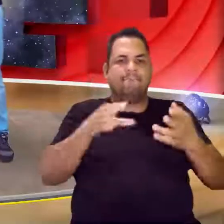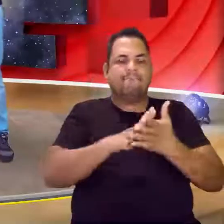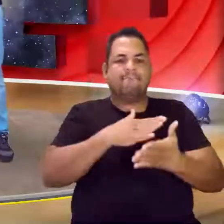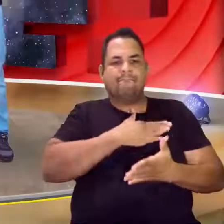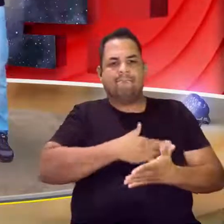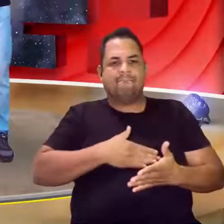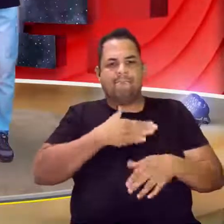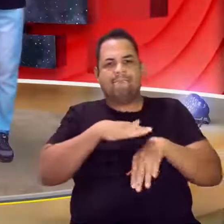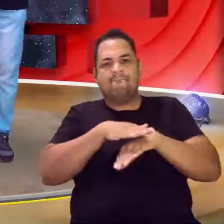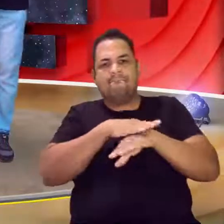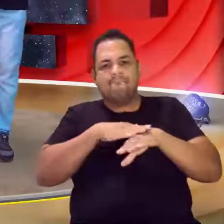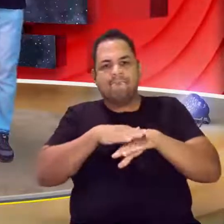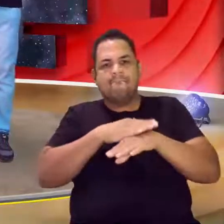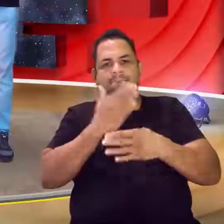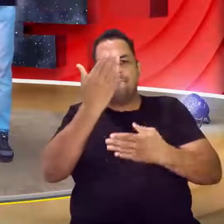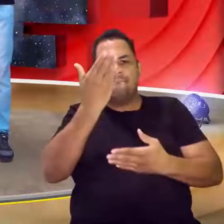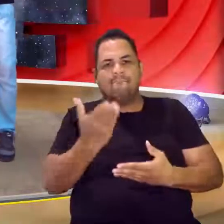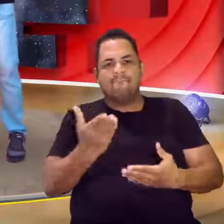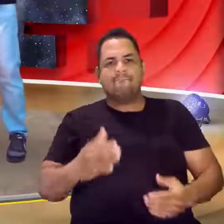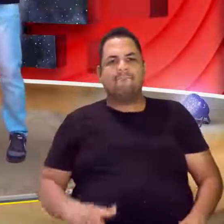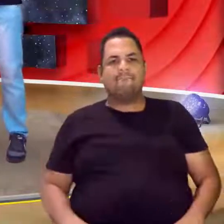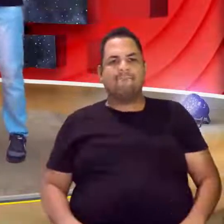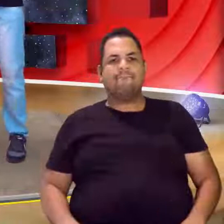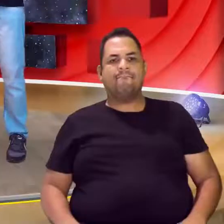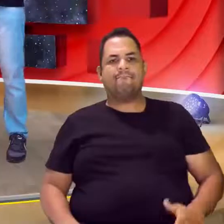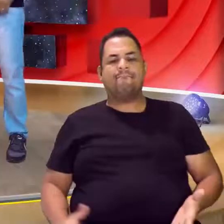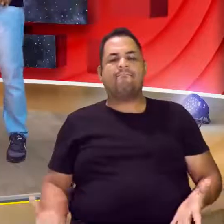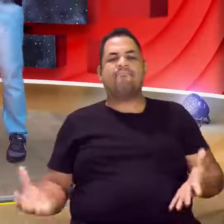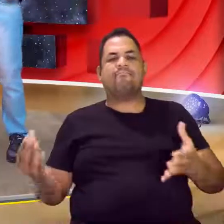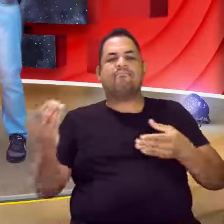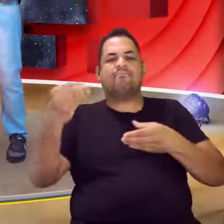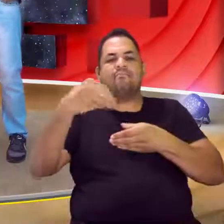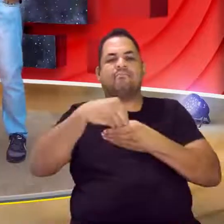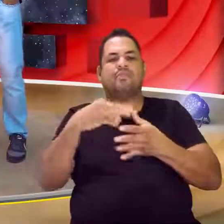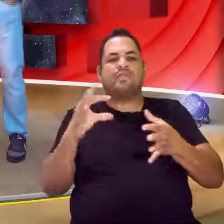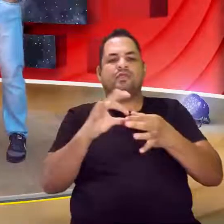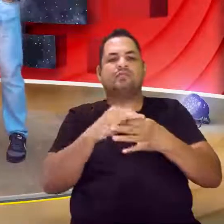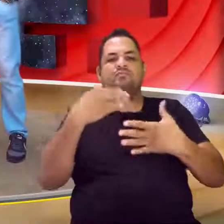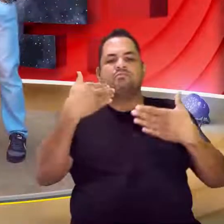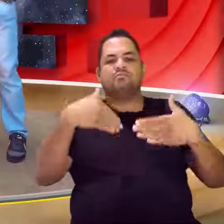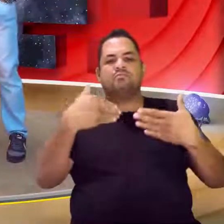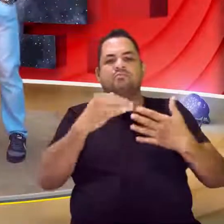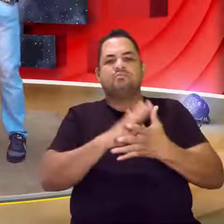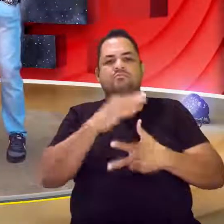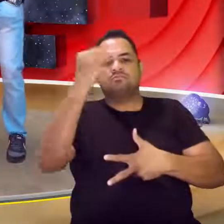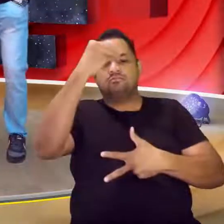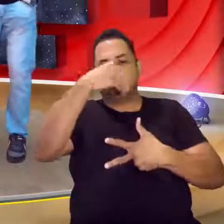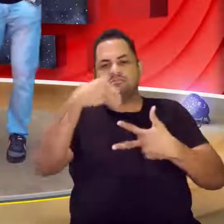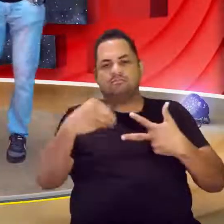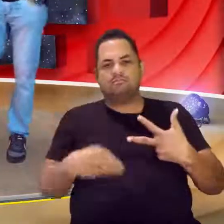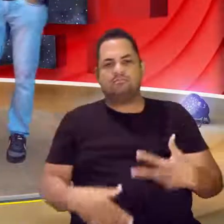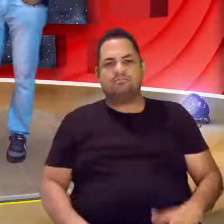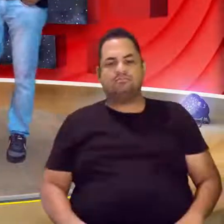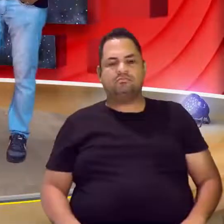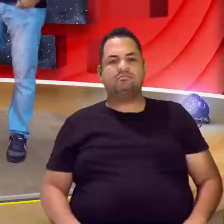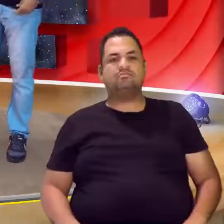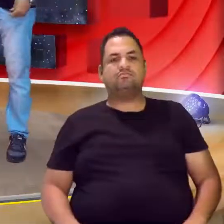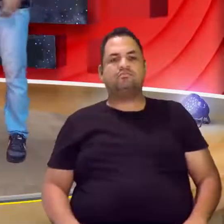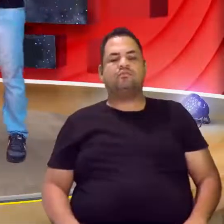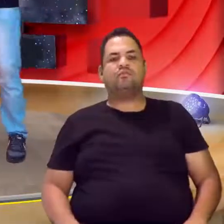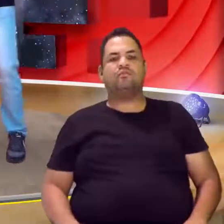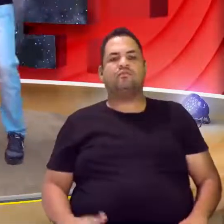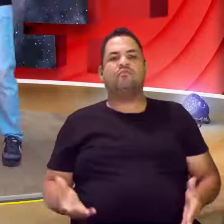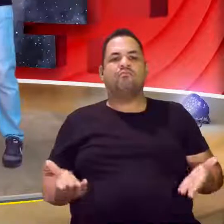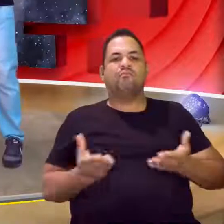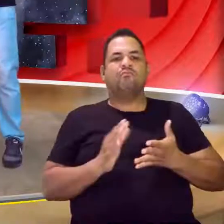gosta de conversar com vocês, nesse contexto aí da prova, né, do Exame Nacional do Ensino Médio, né? E